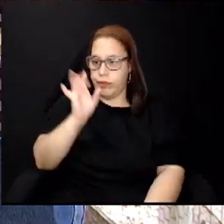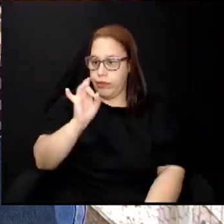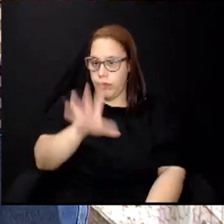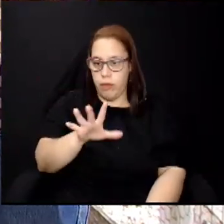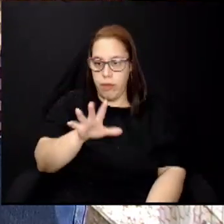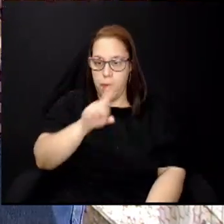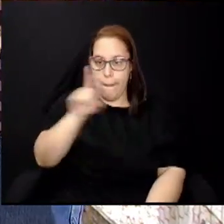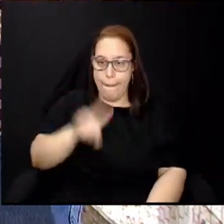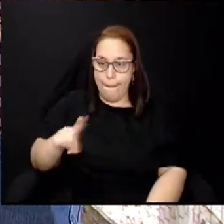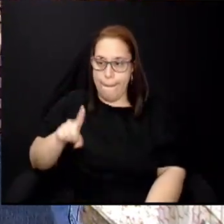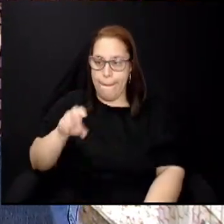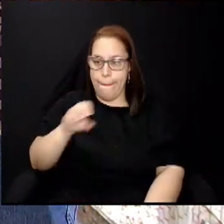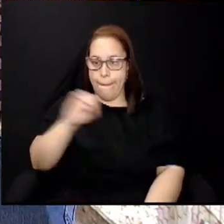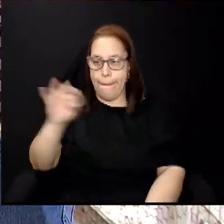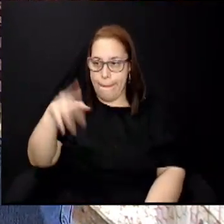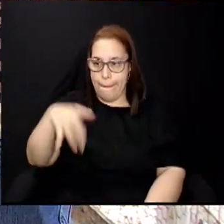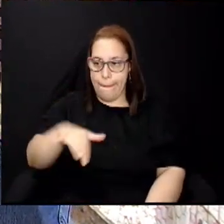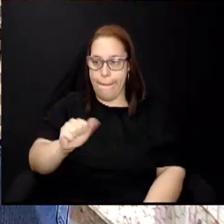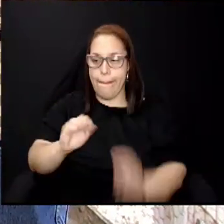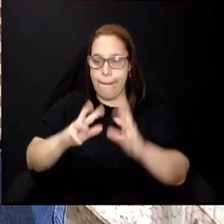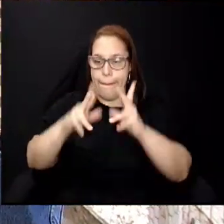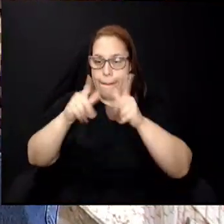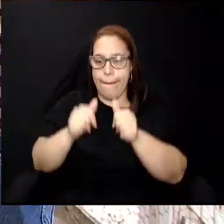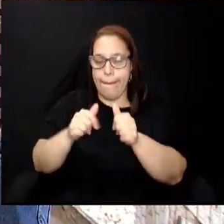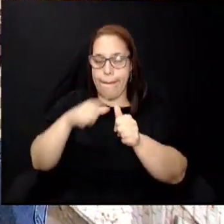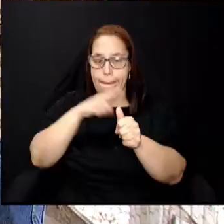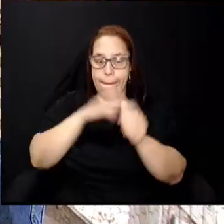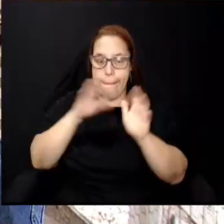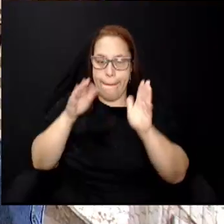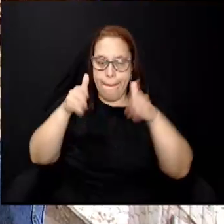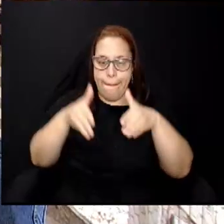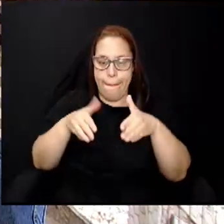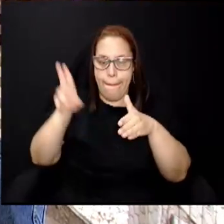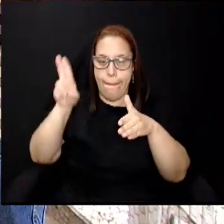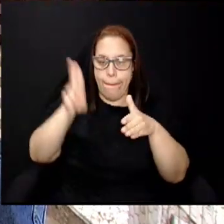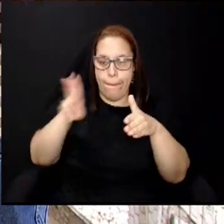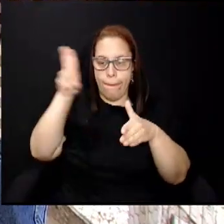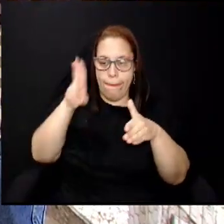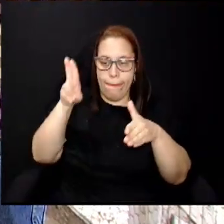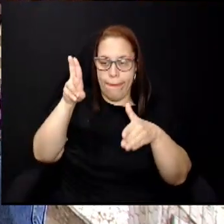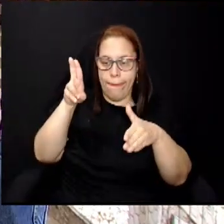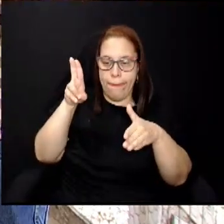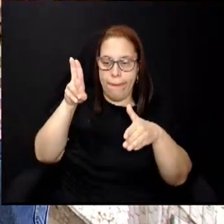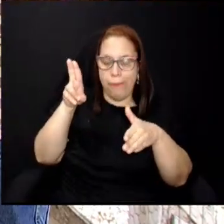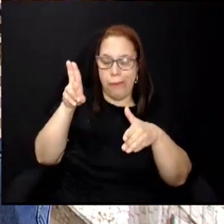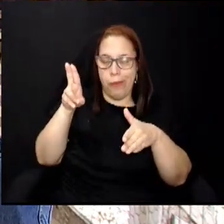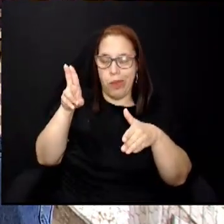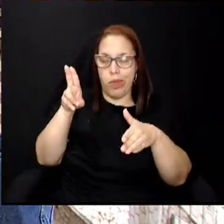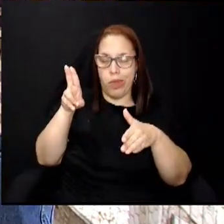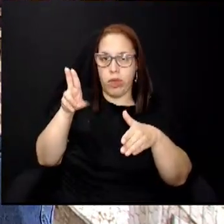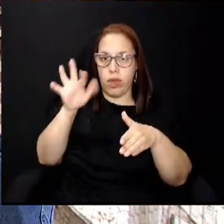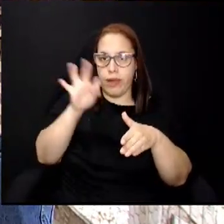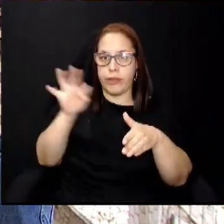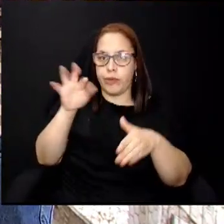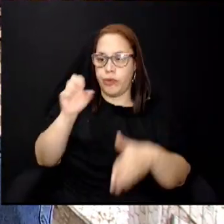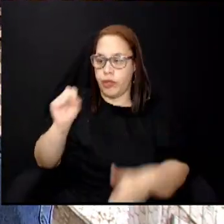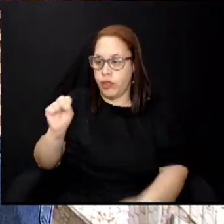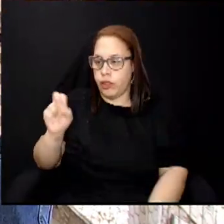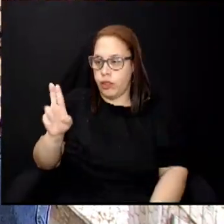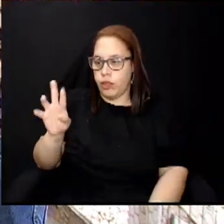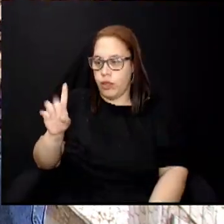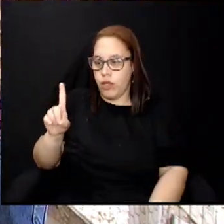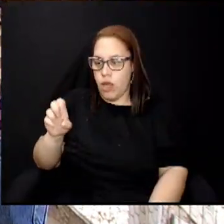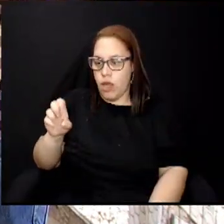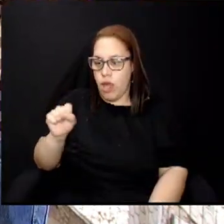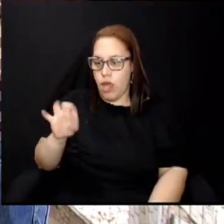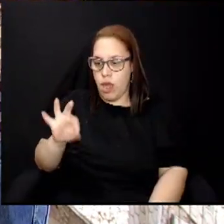de uma forma geral, a gente tem uma concentração de universidades no eixo do Sudeste. Então a gente tem